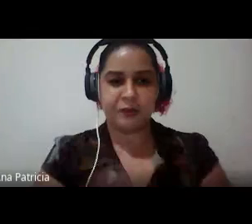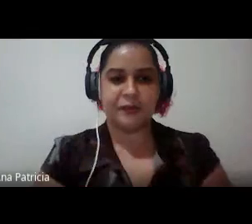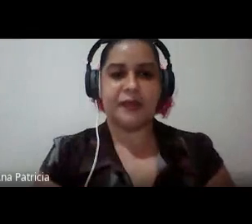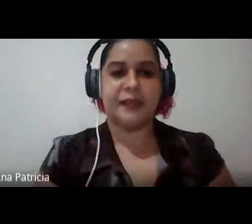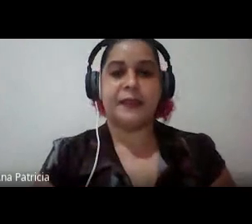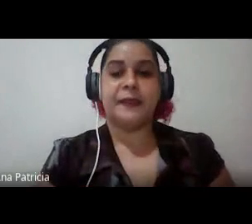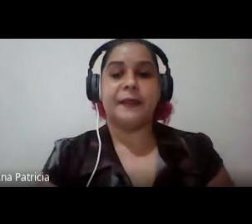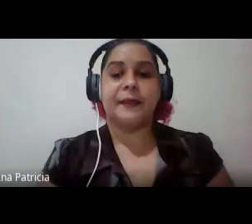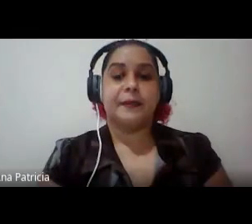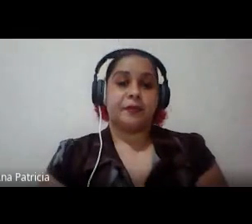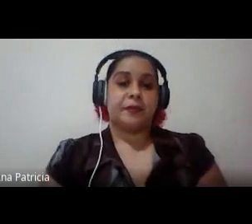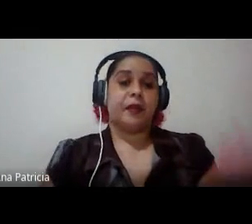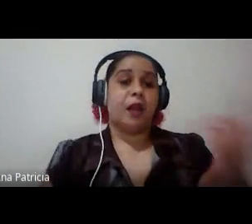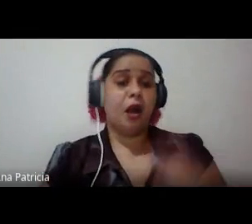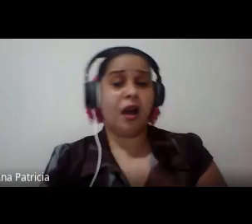Movimento.